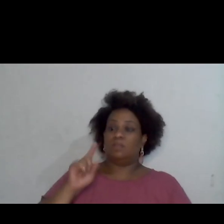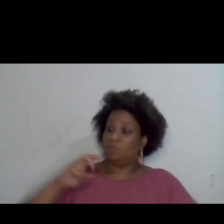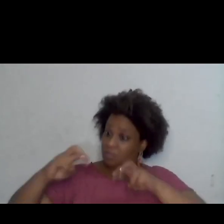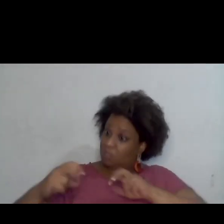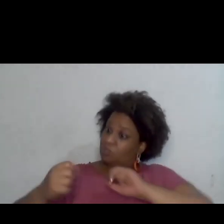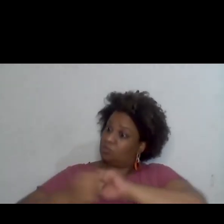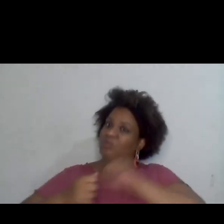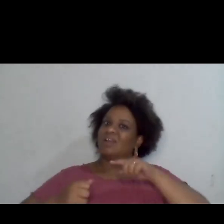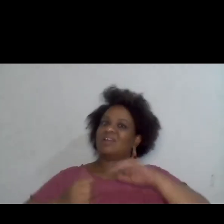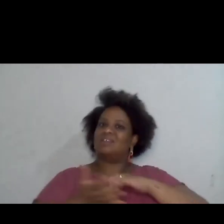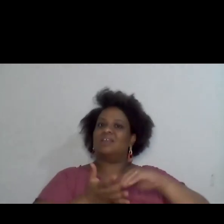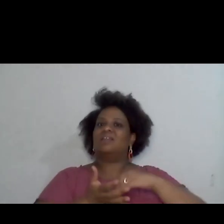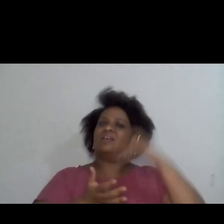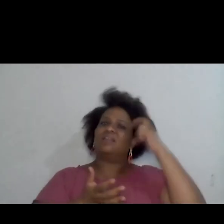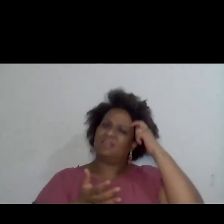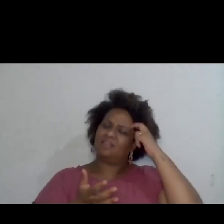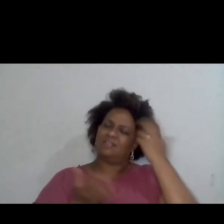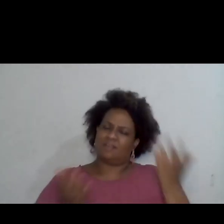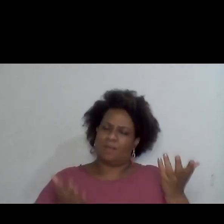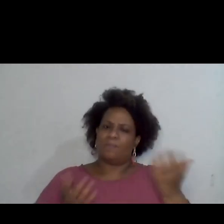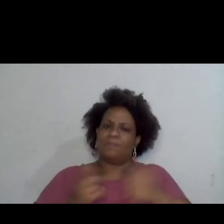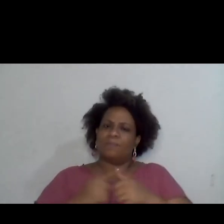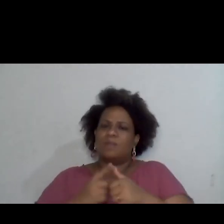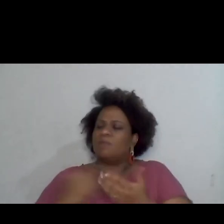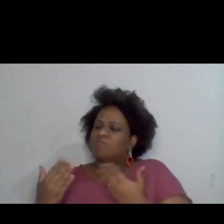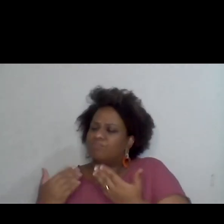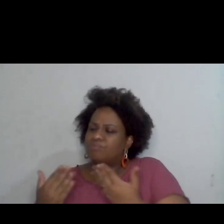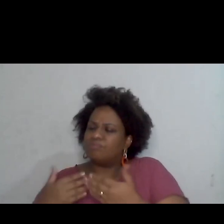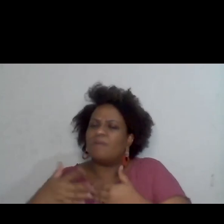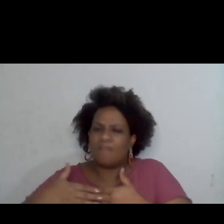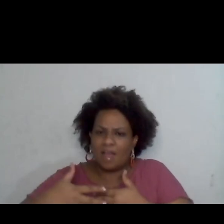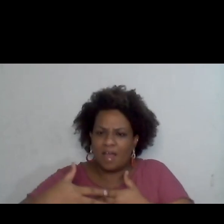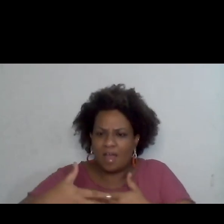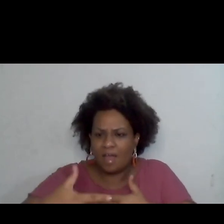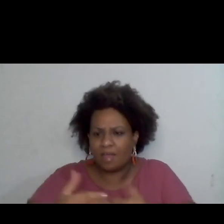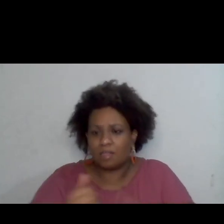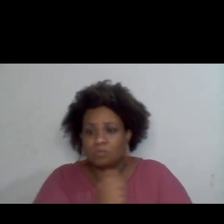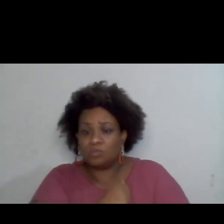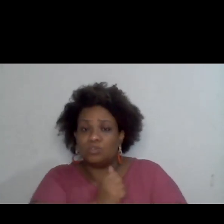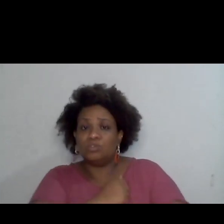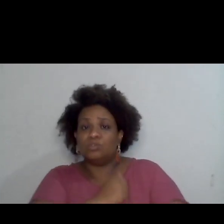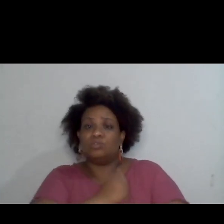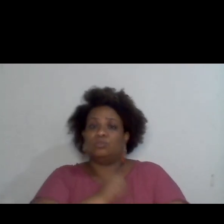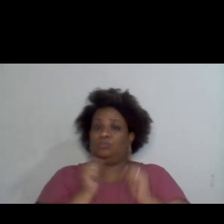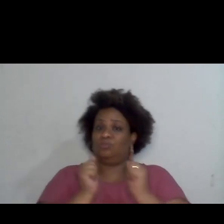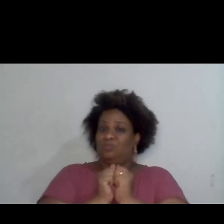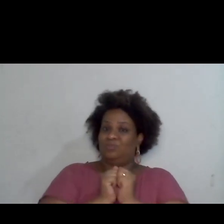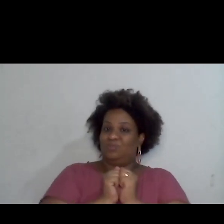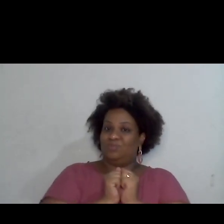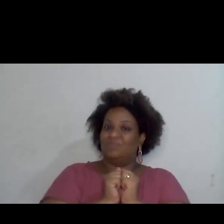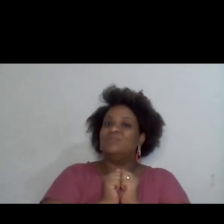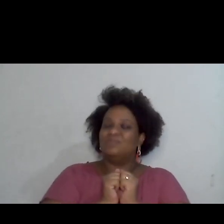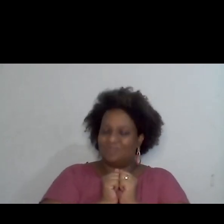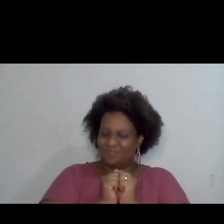Secult. Então, é isso, é o primeiro diálogo de muitos. Estamos juntos. Eu sei o tamanho